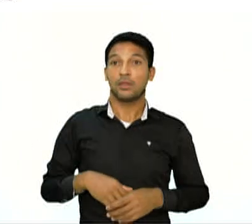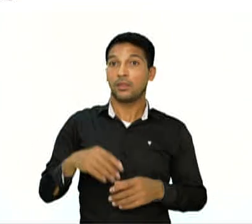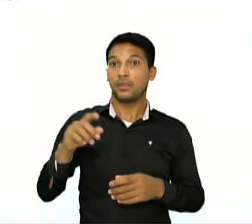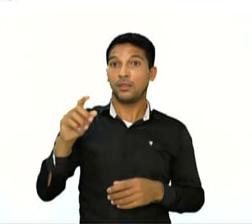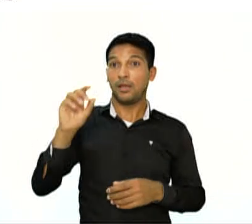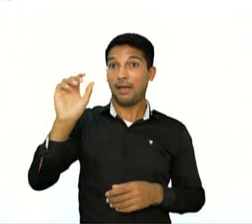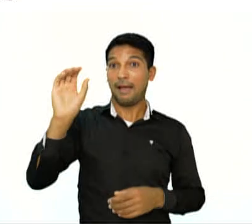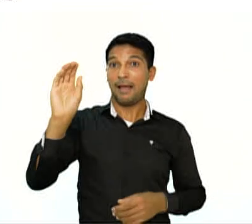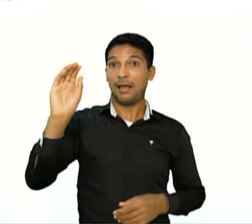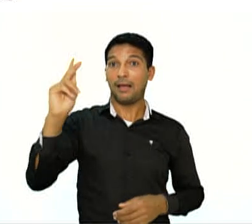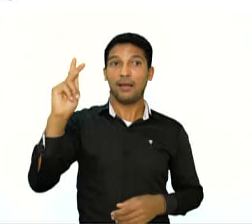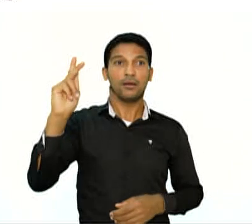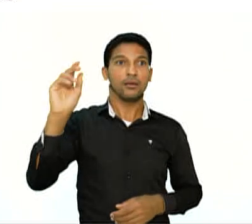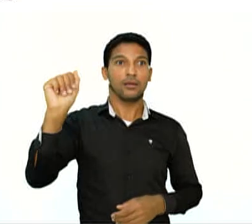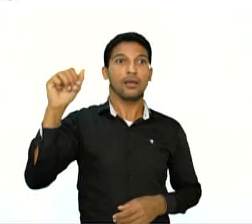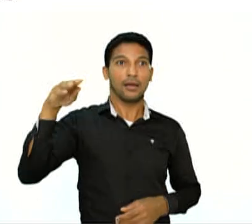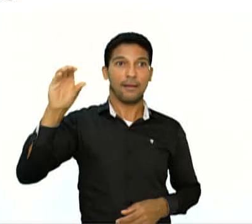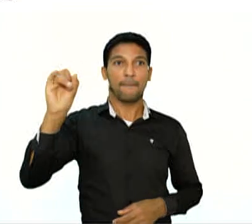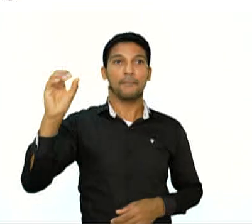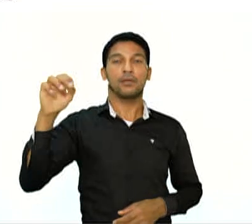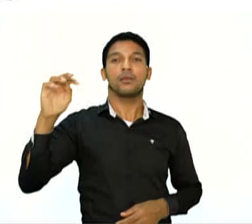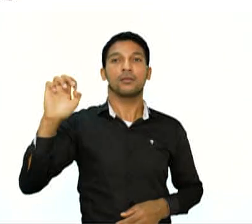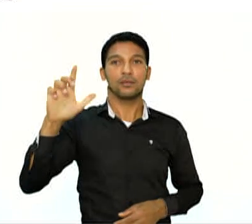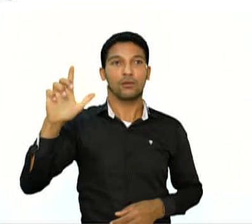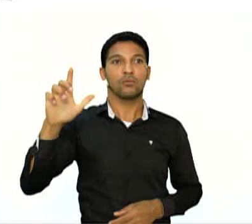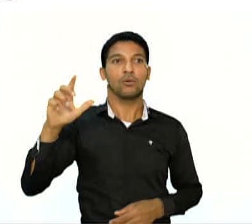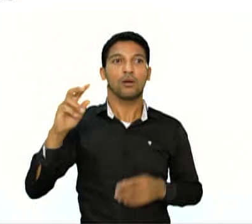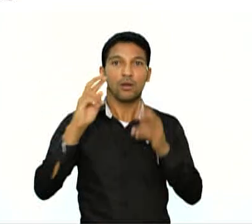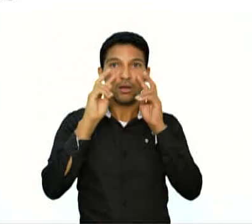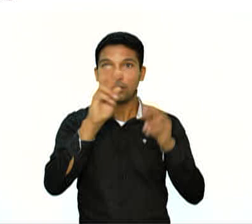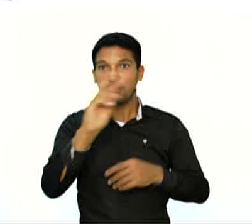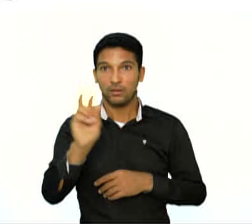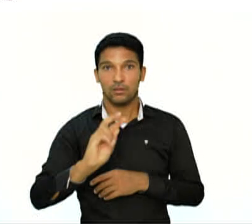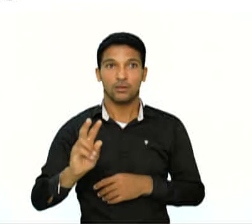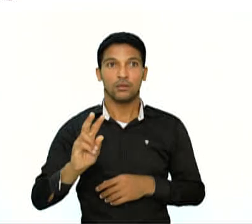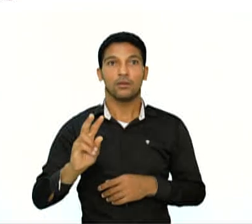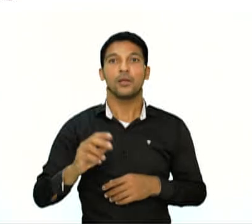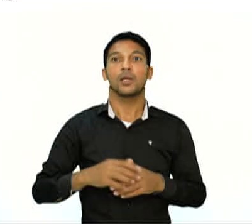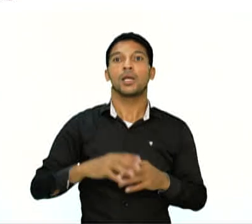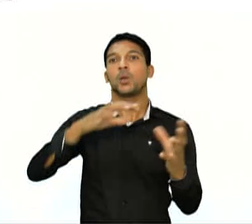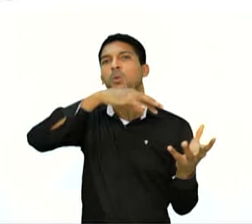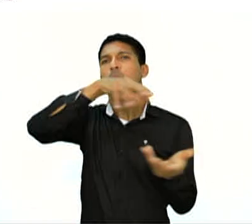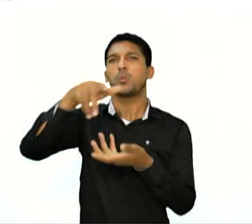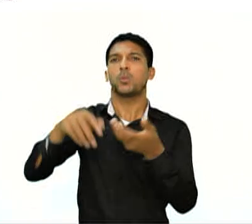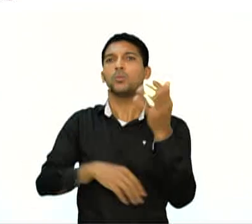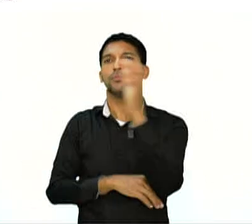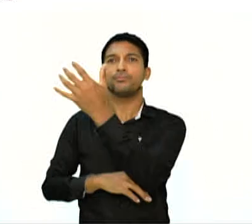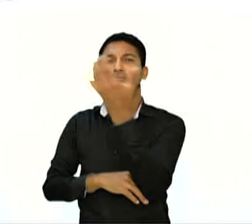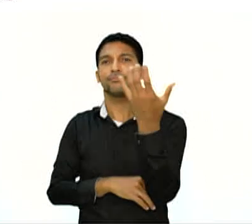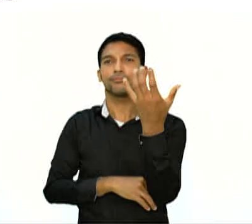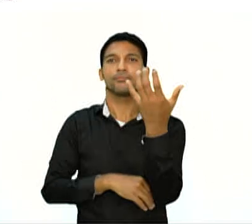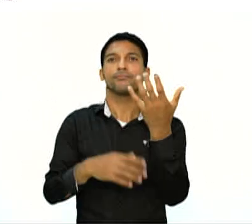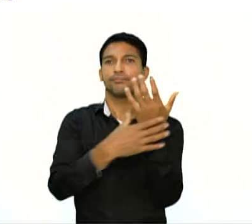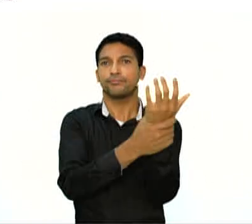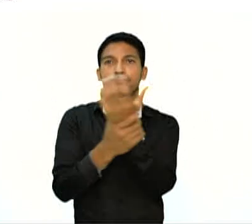para nutrir a vida em todas as suas diversidades. Os textos acima se